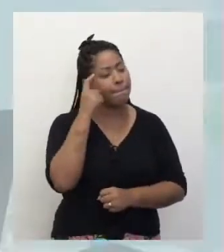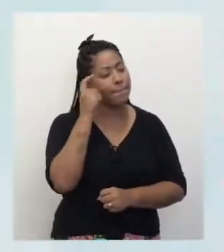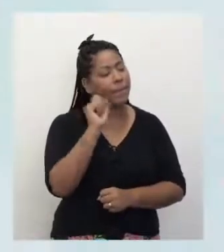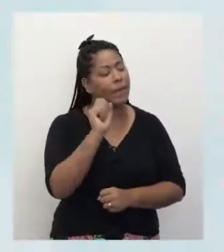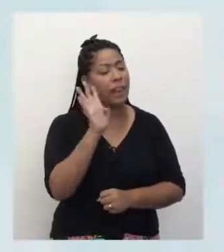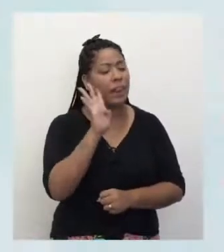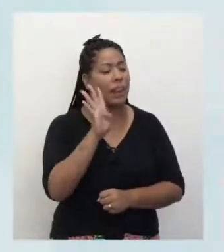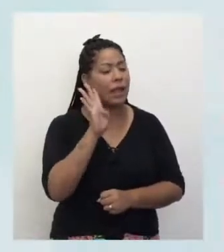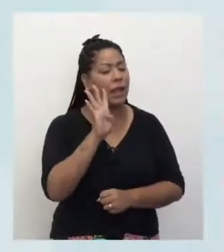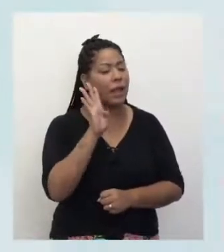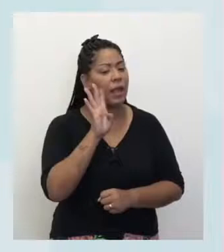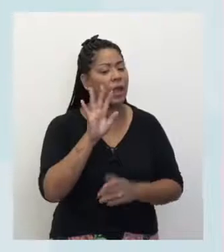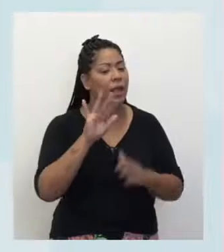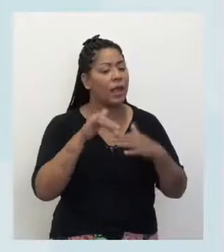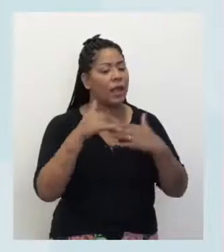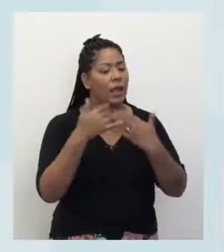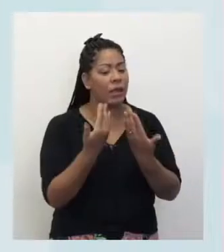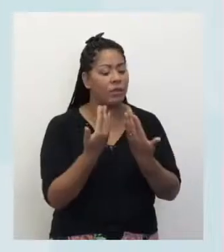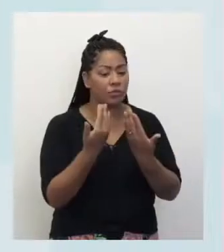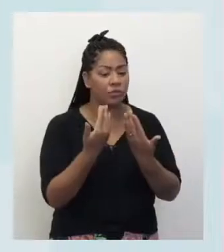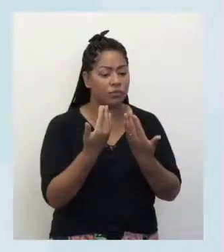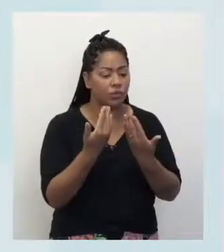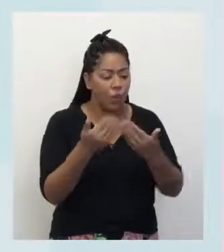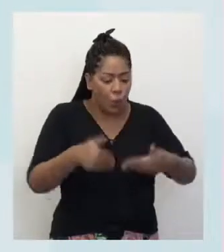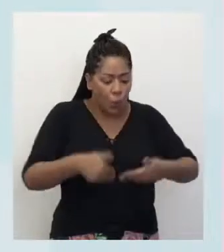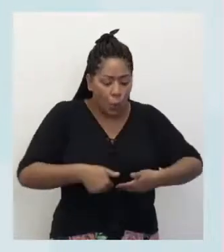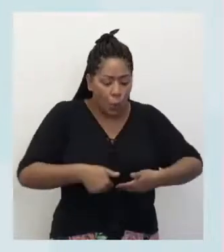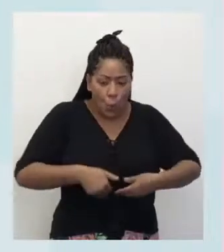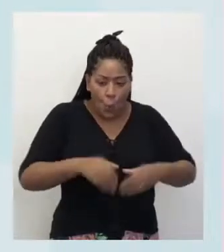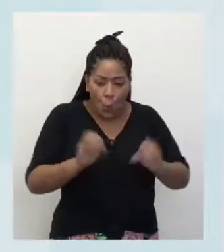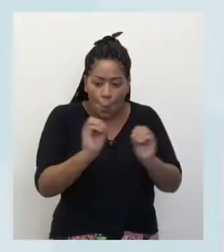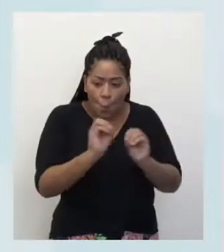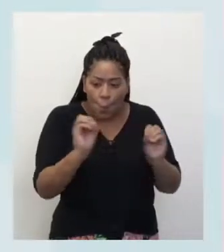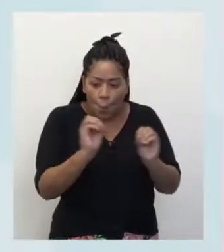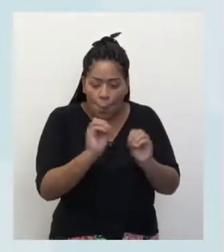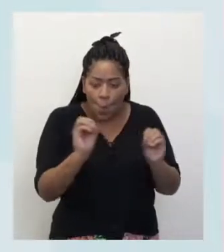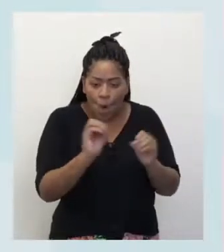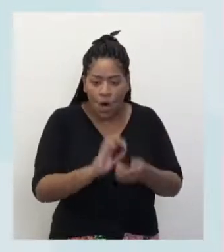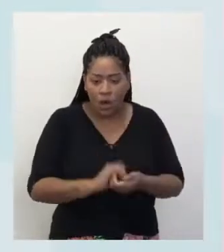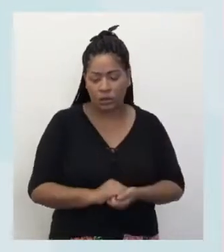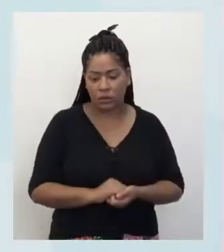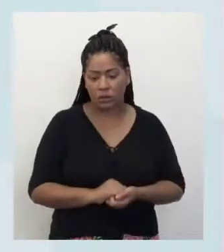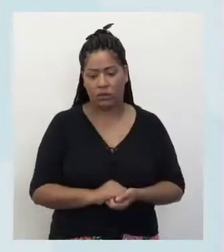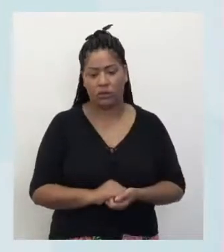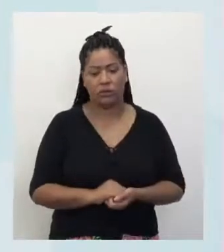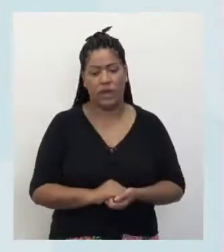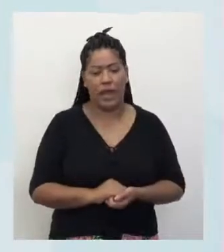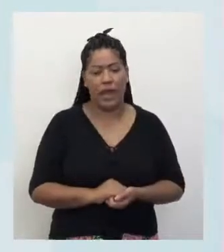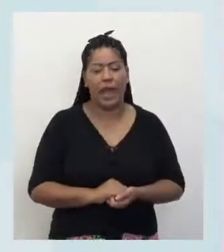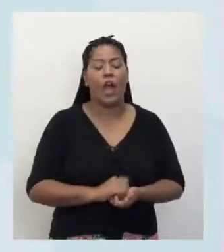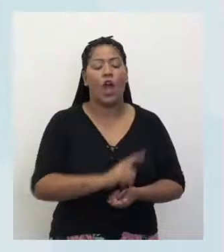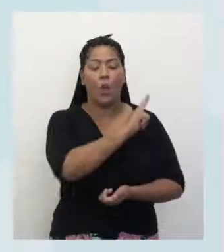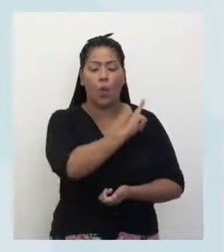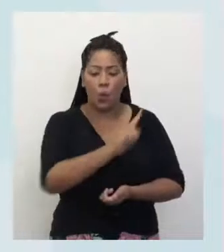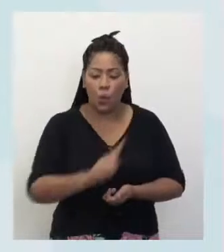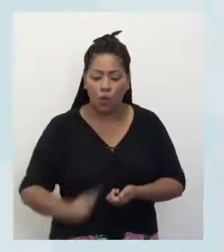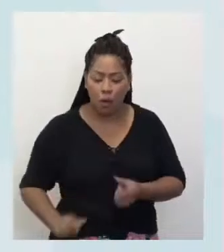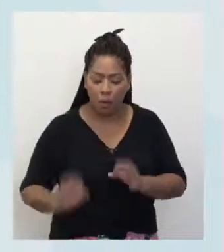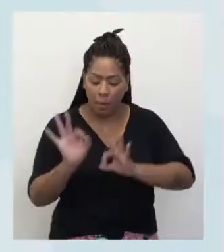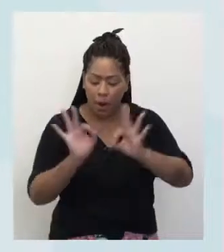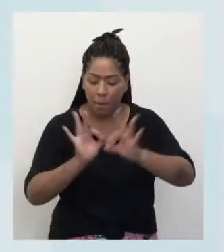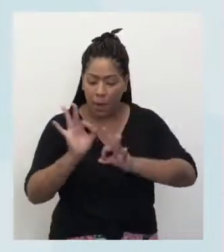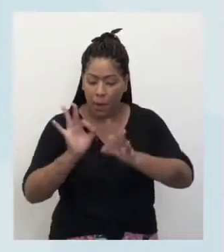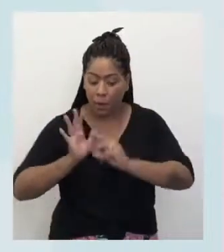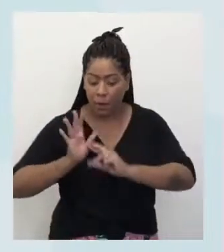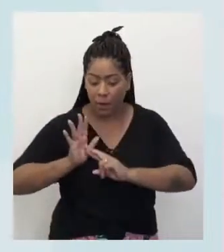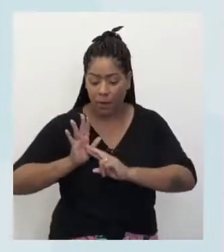legal, esse programa Fome Zero, né? Então, programa é alguma questão que o governo preparou, né, para